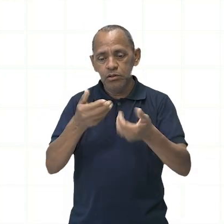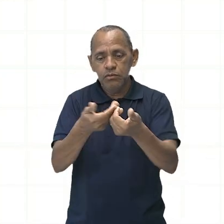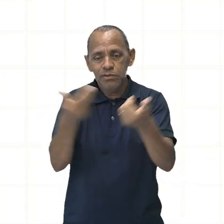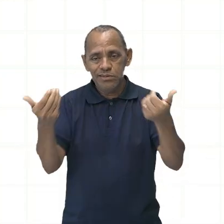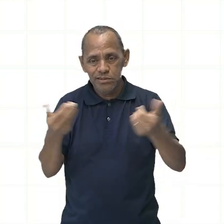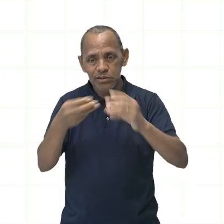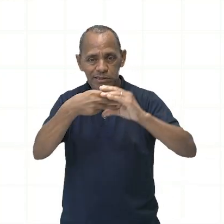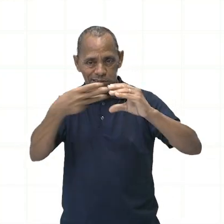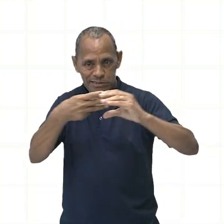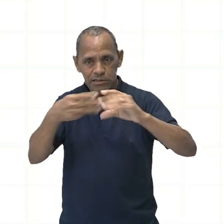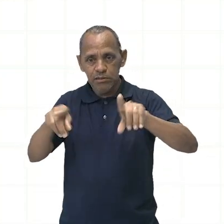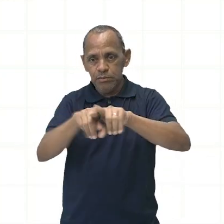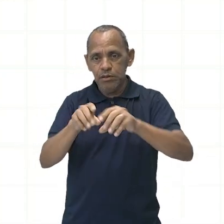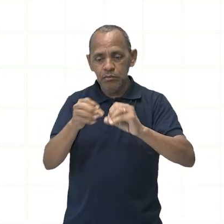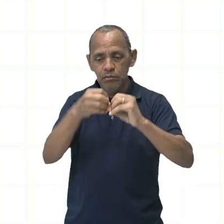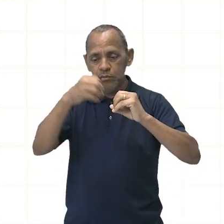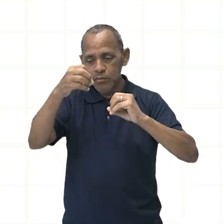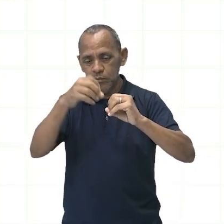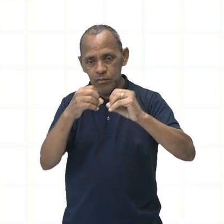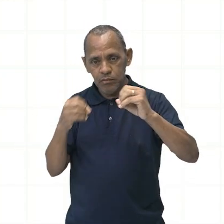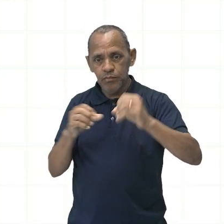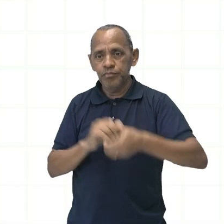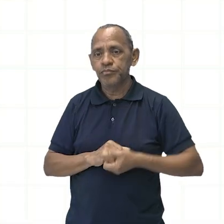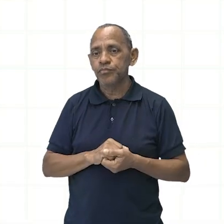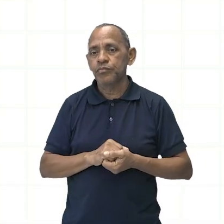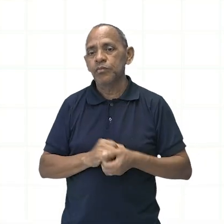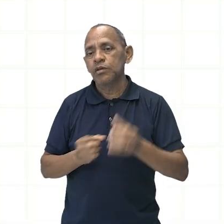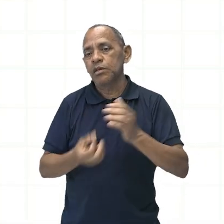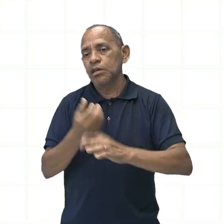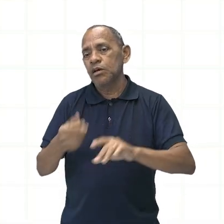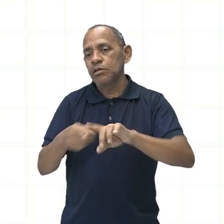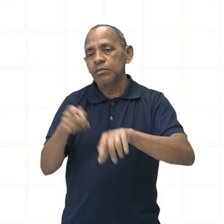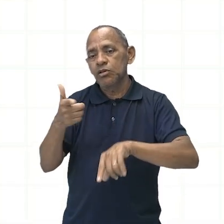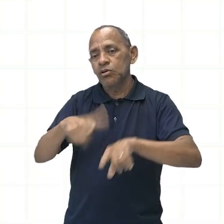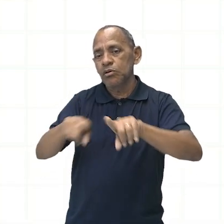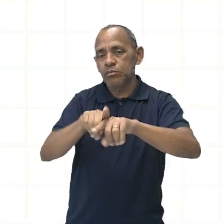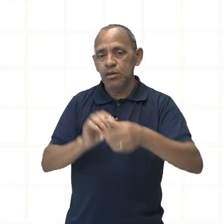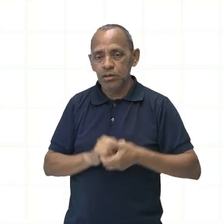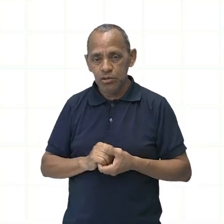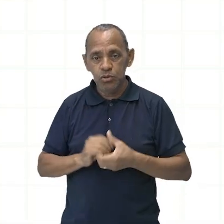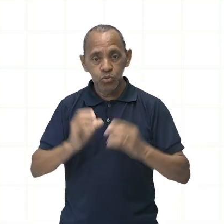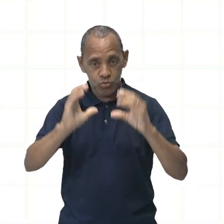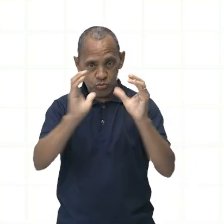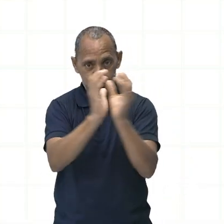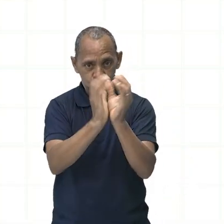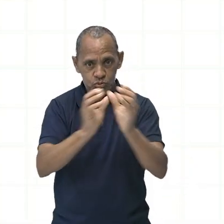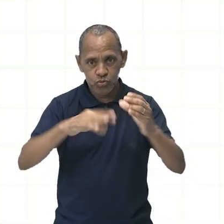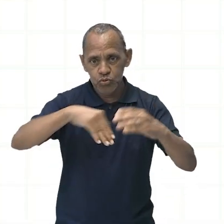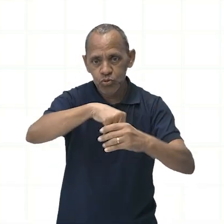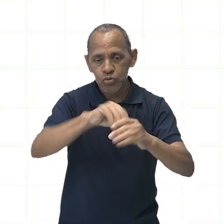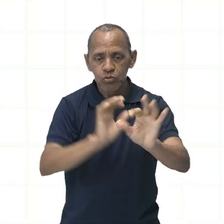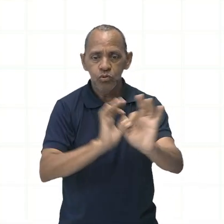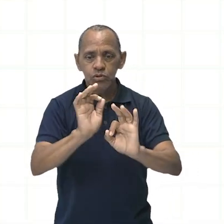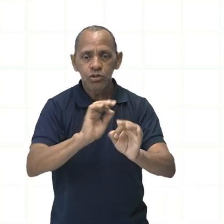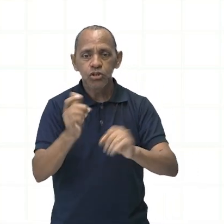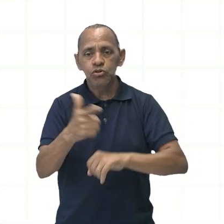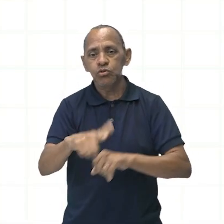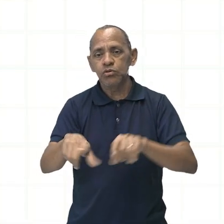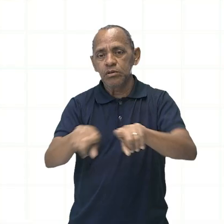dentro da prófase 2, nós temos o quê? A formação novamente do fuso mitótico, que vai se